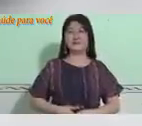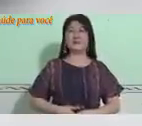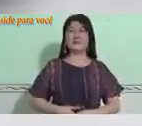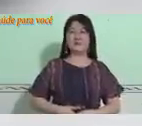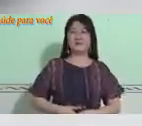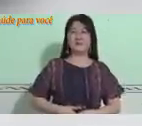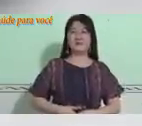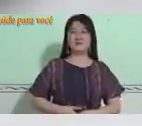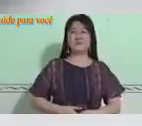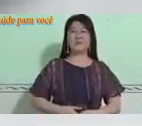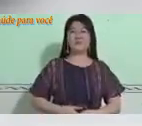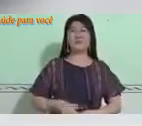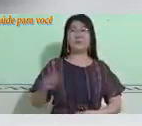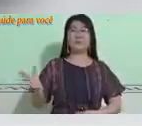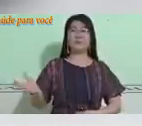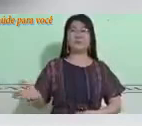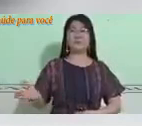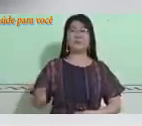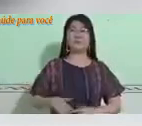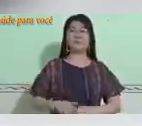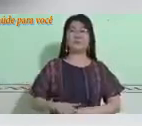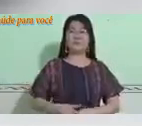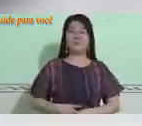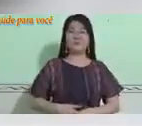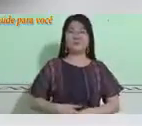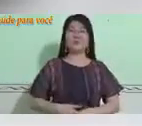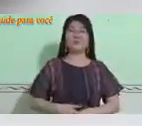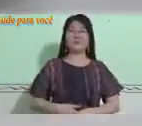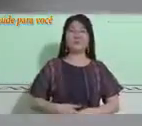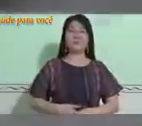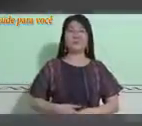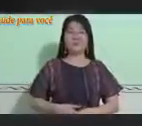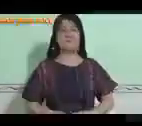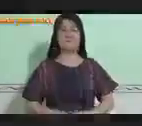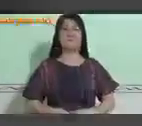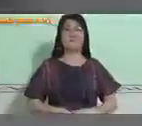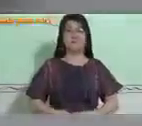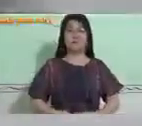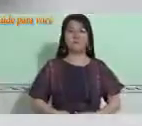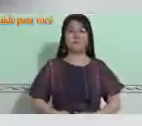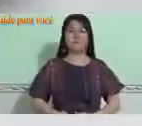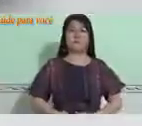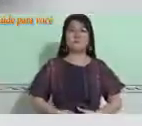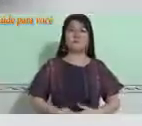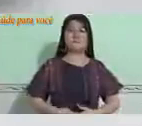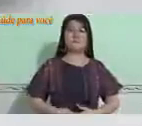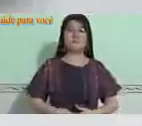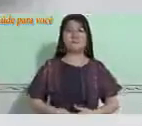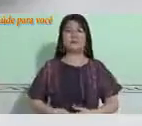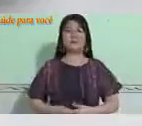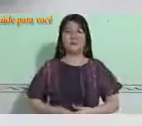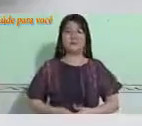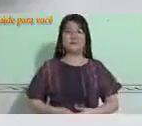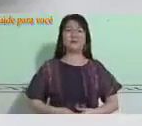Além da cor mais esbranquiçada e da presença de gordura na urina, é possível também que haja dor ao urinar ou aumento